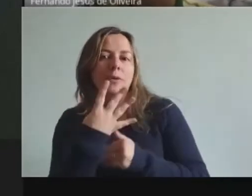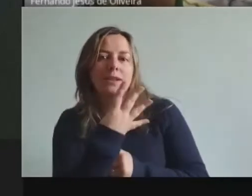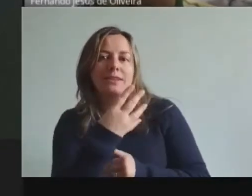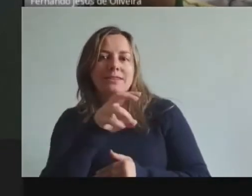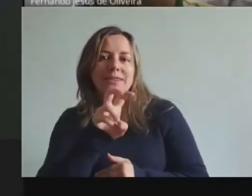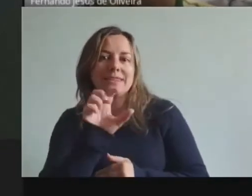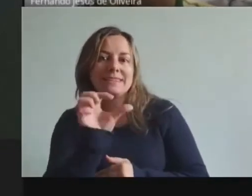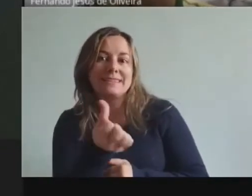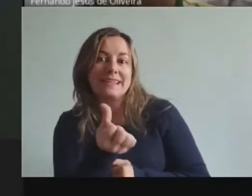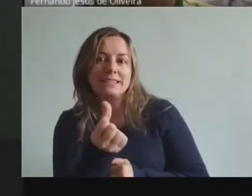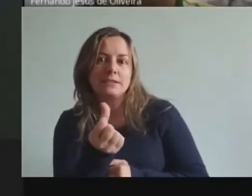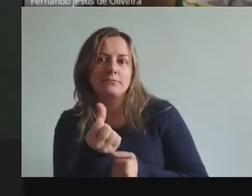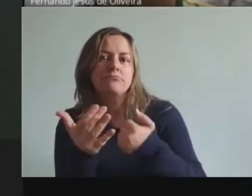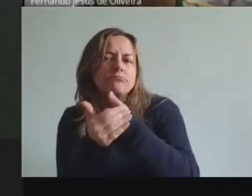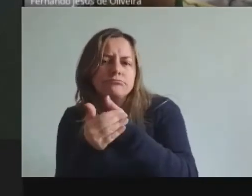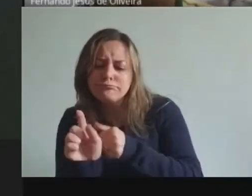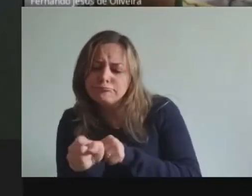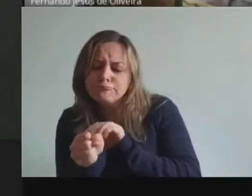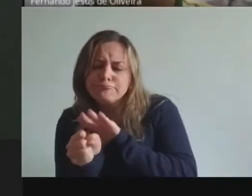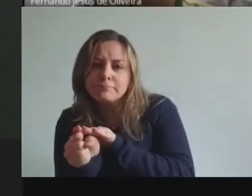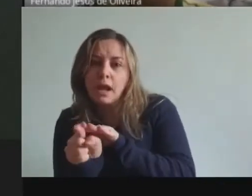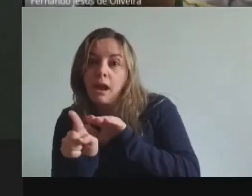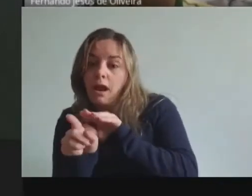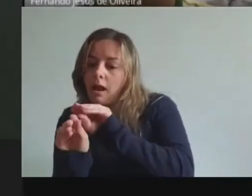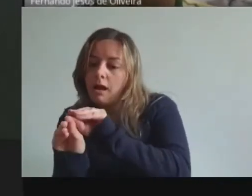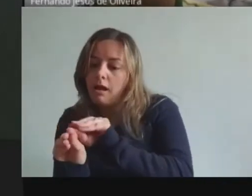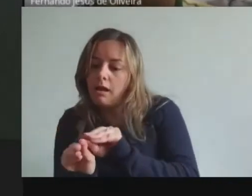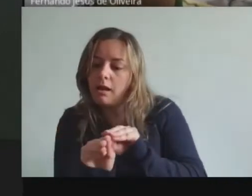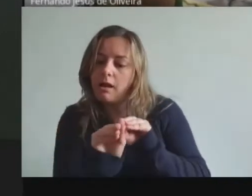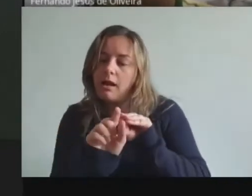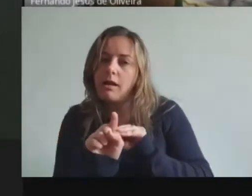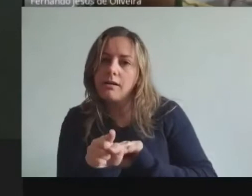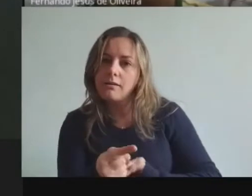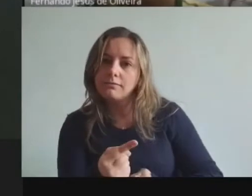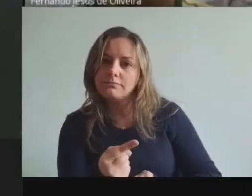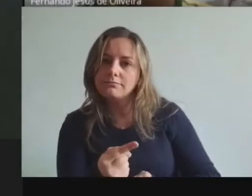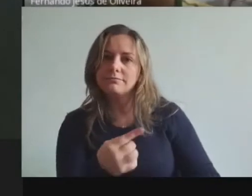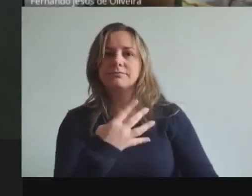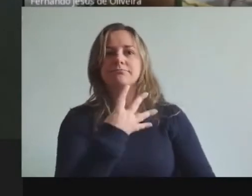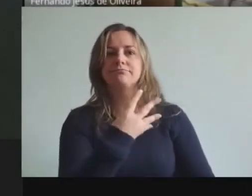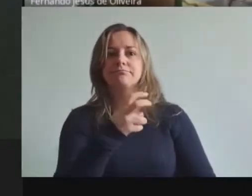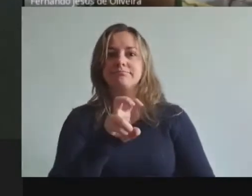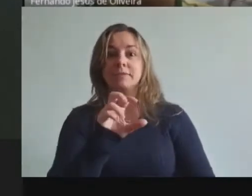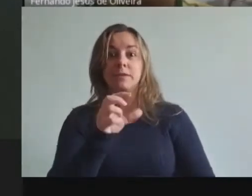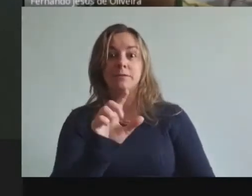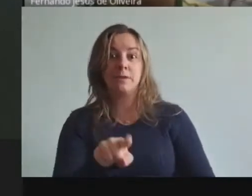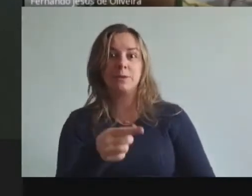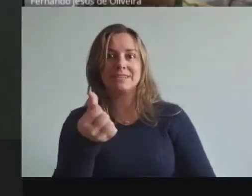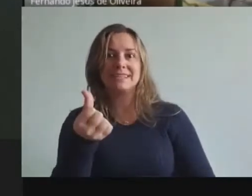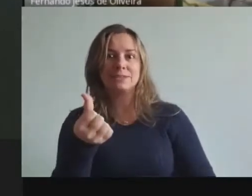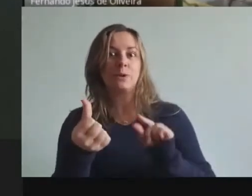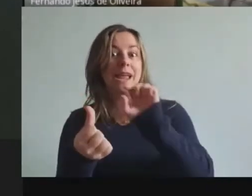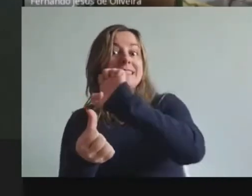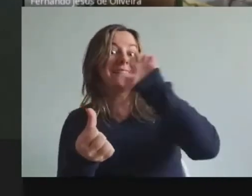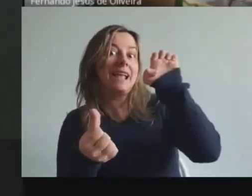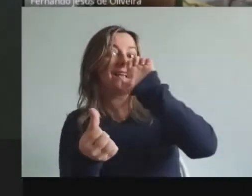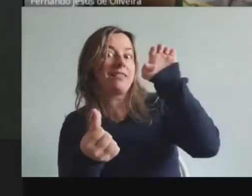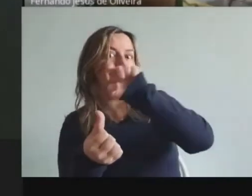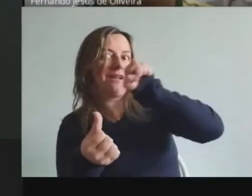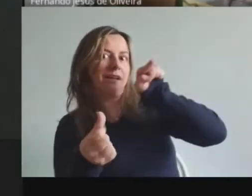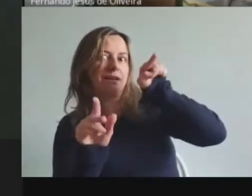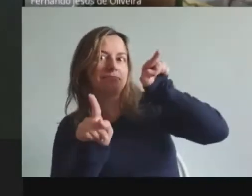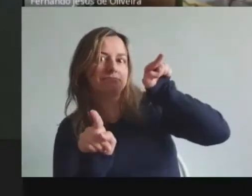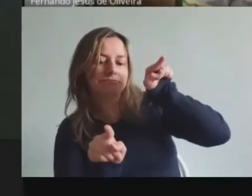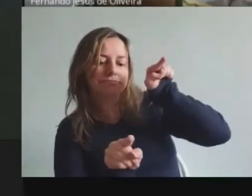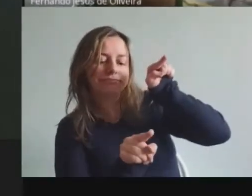uma casa, ela saiu do final e veio para cá, ó. Então, se ela pulou uma casa para a esquerda, a potência vai aumentar 1.